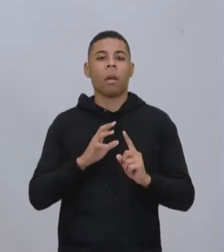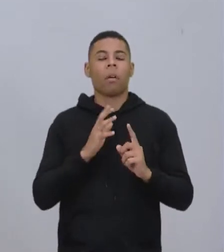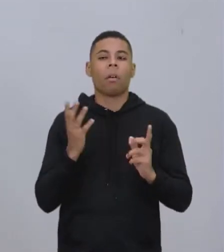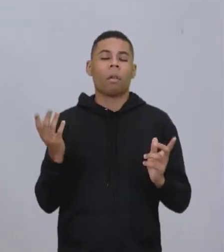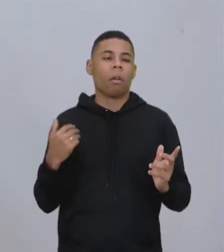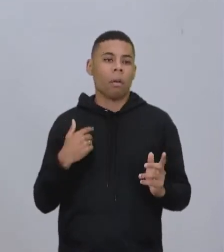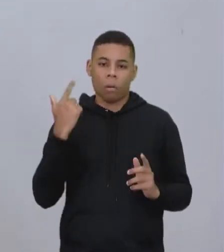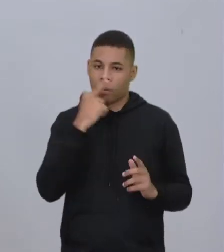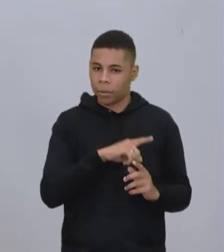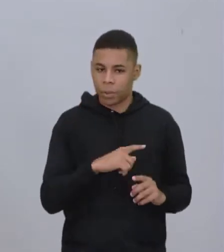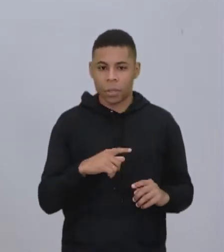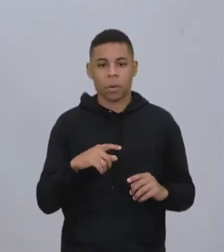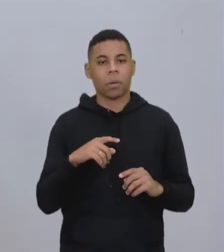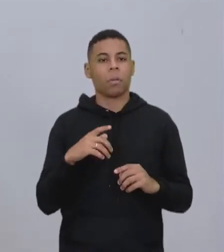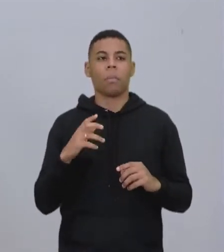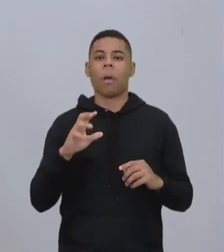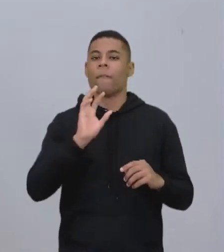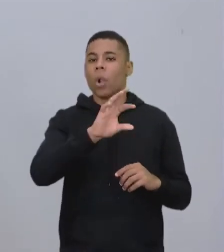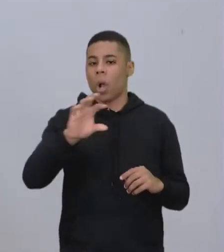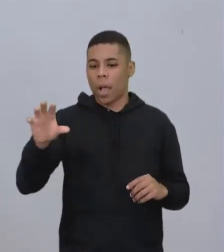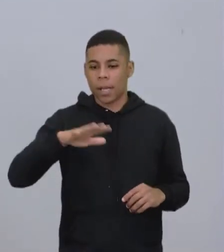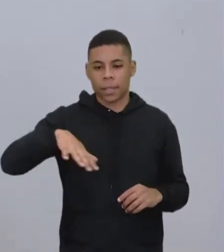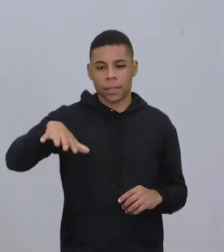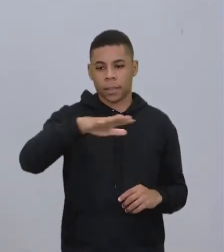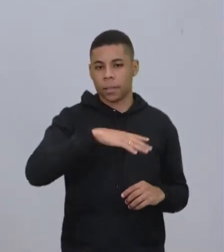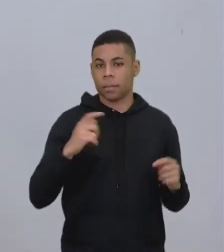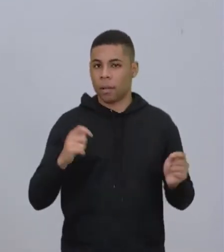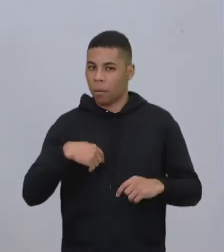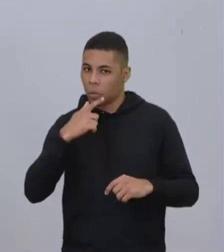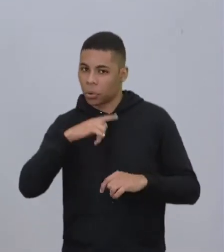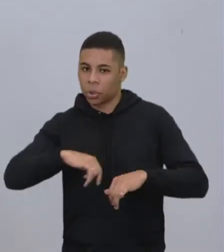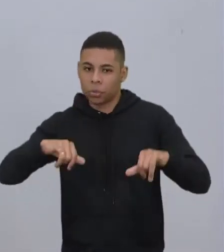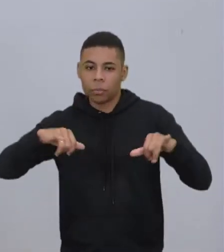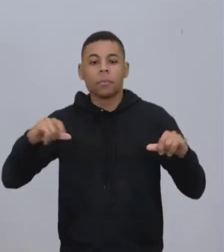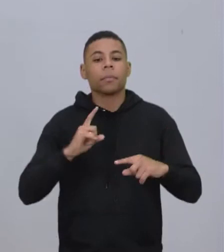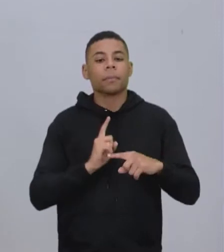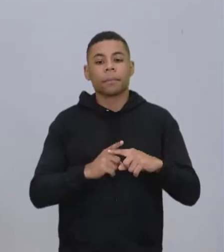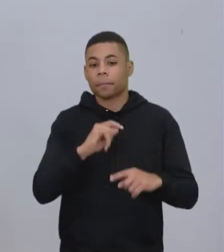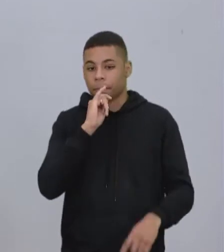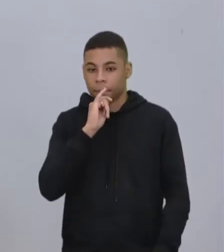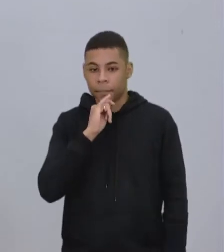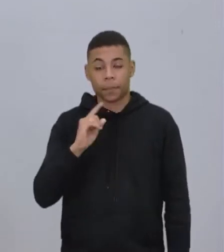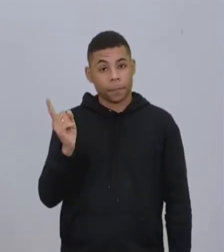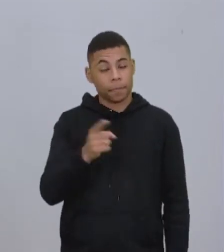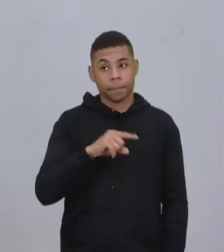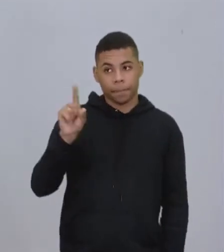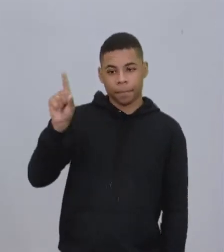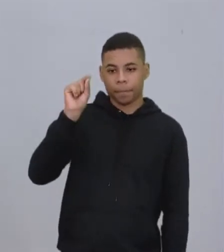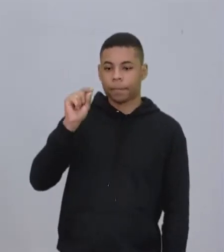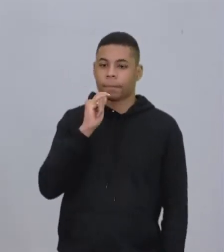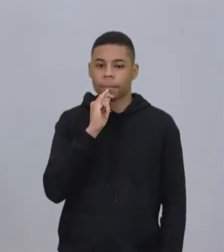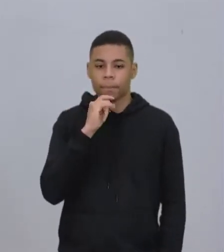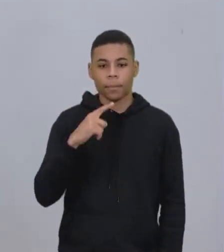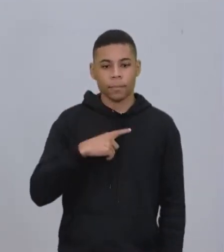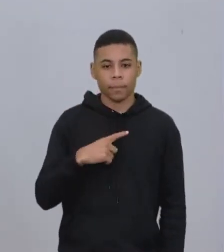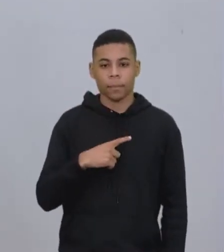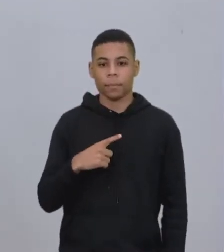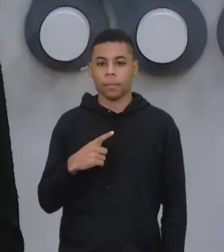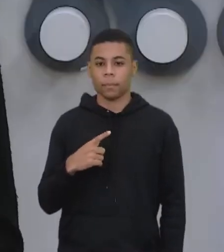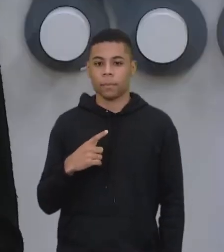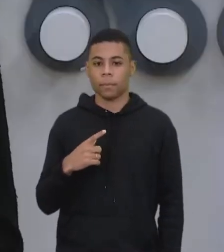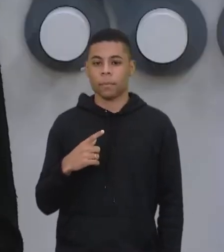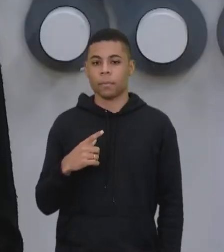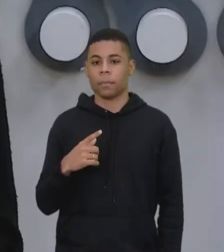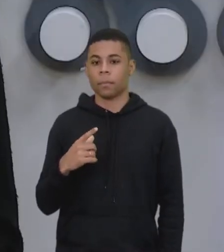ele vai selecionar ali para desenvolver o processo de divulgação. Por quê? Porque quando a gente escolhe, né, a gente tem ali um signo,